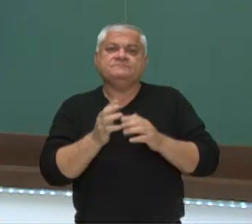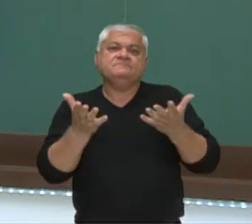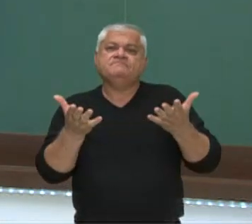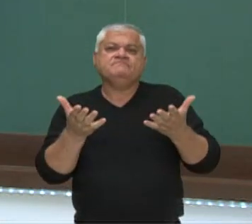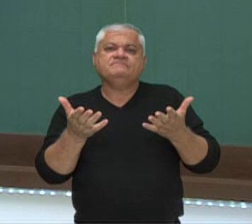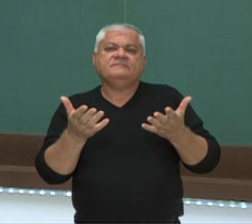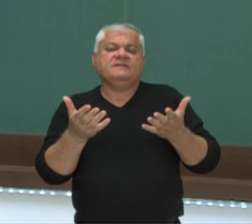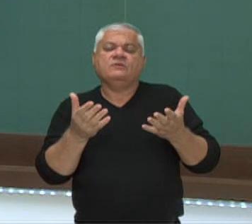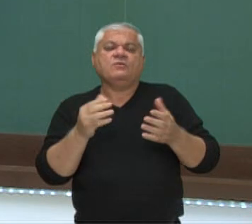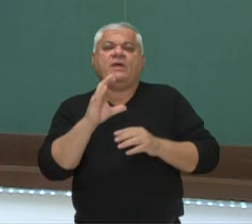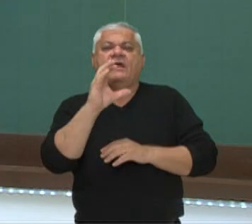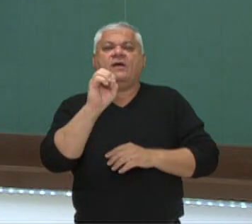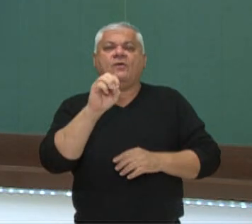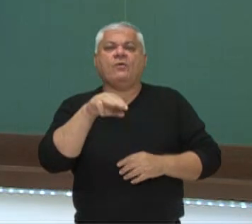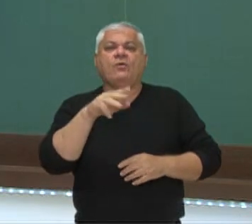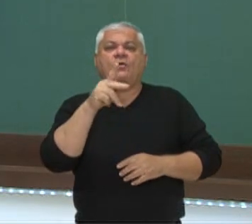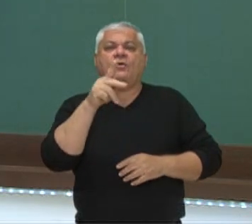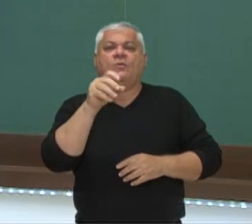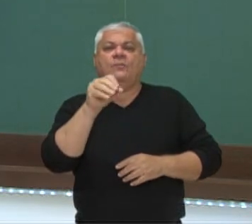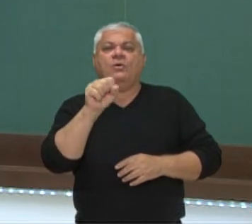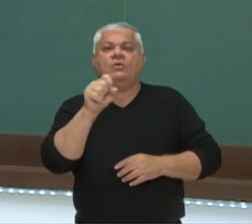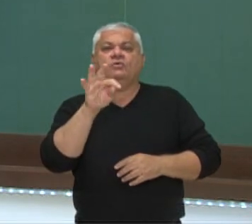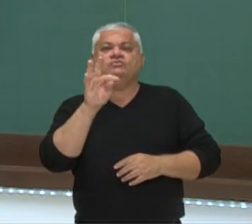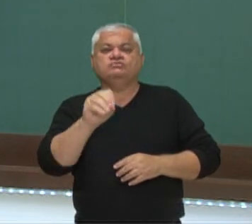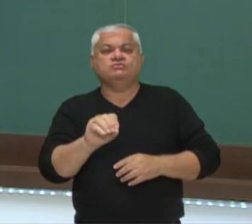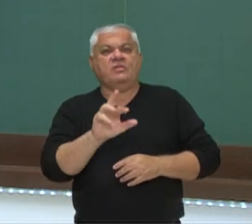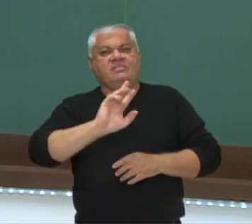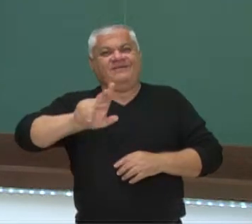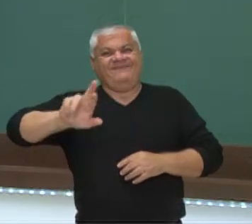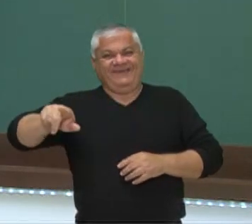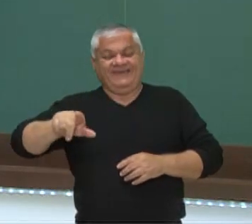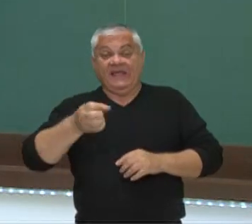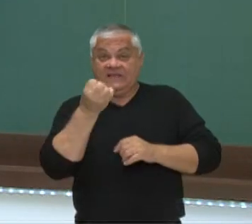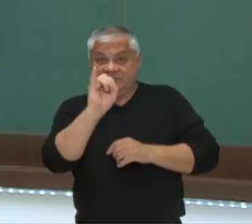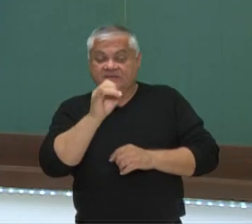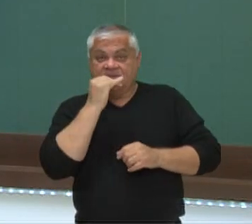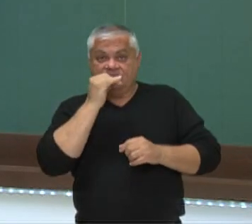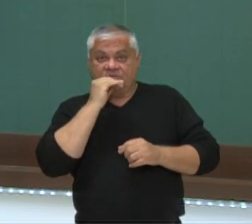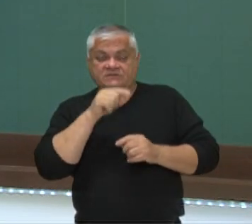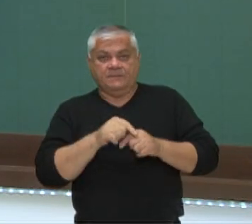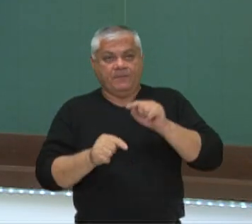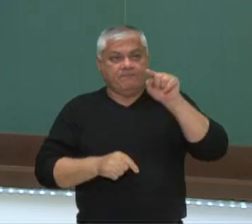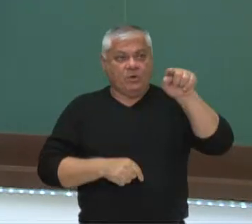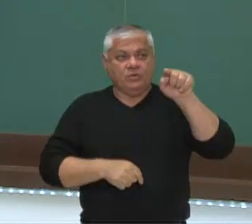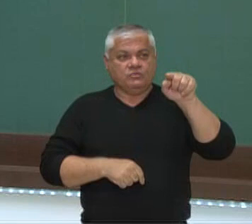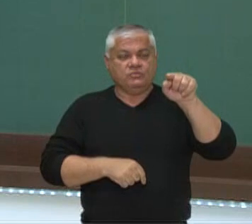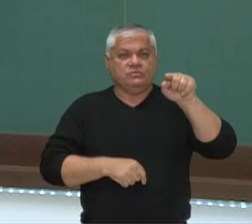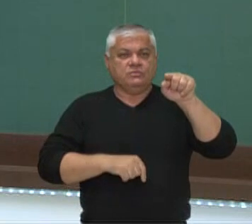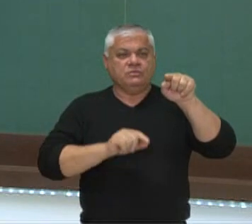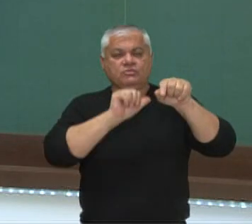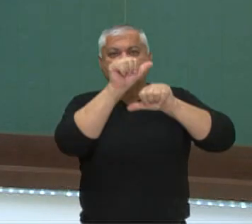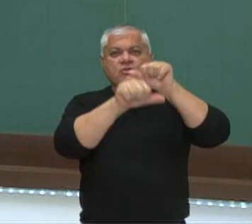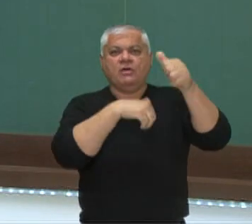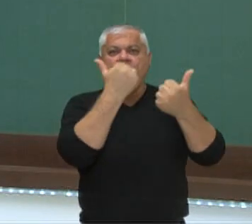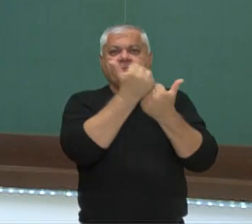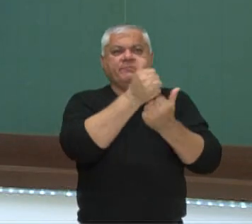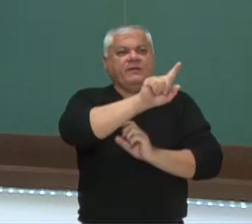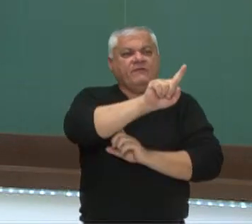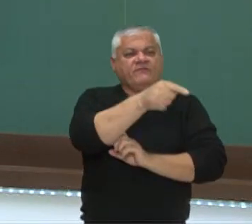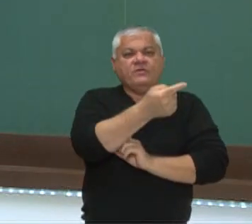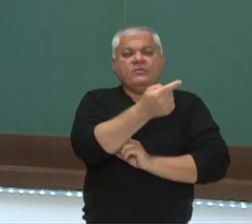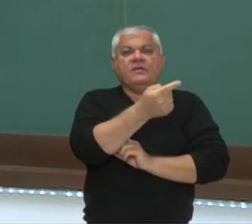ter período composto. Se em cada lugar de vírgula tivesse um ponto, seriam